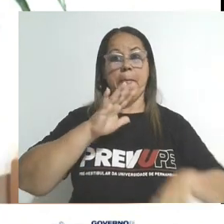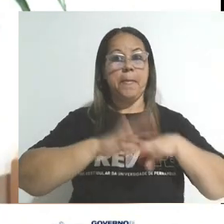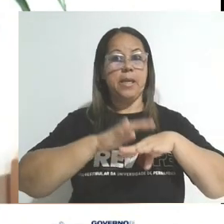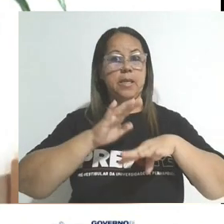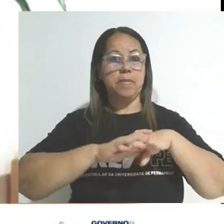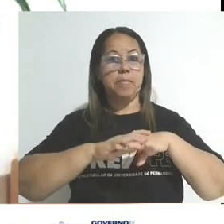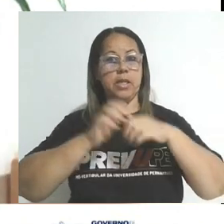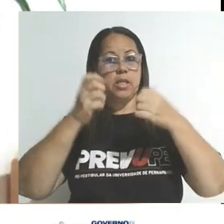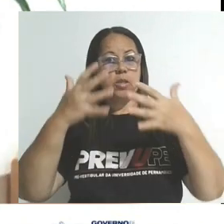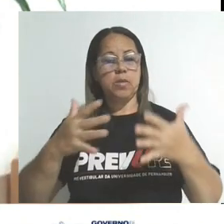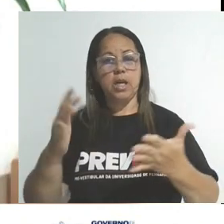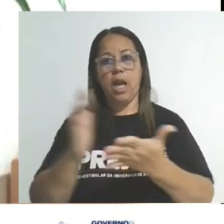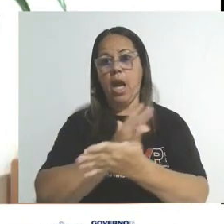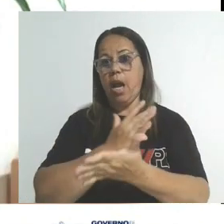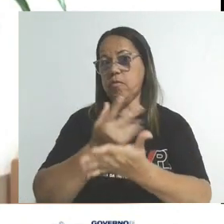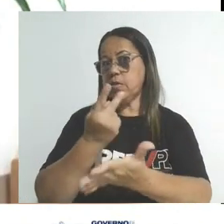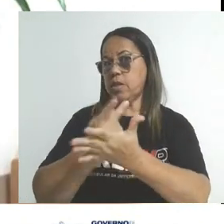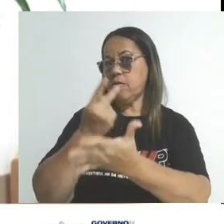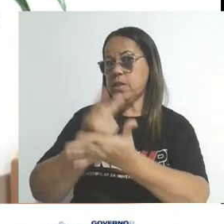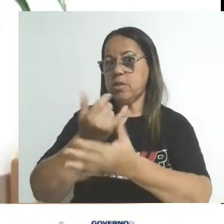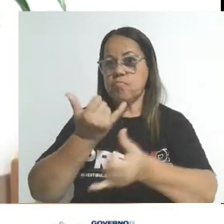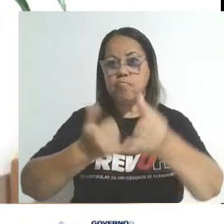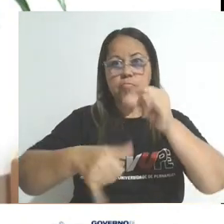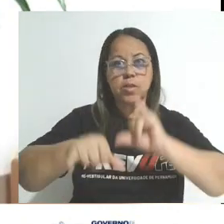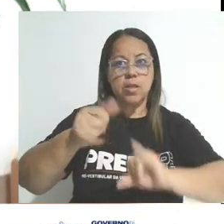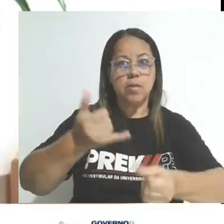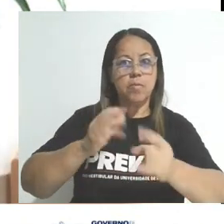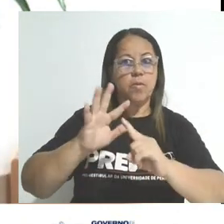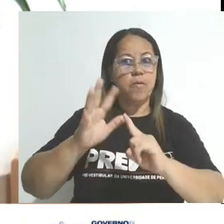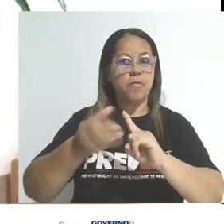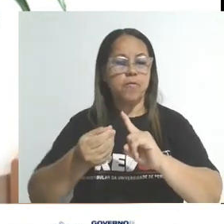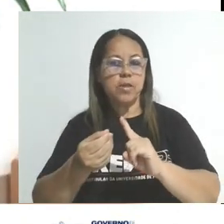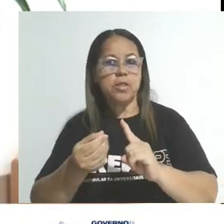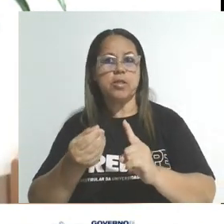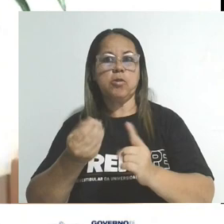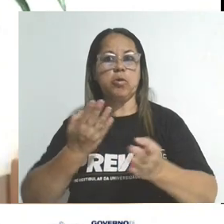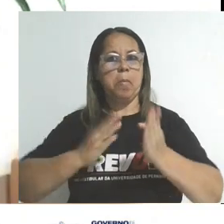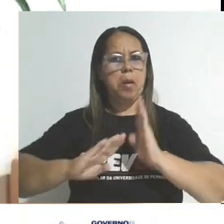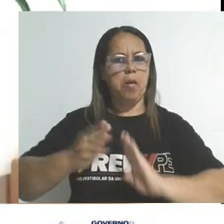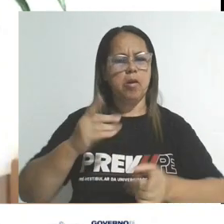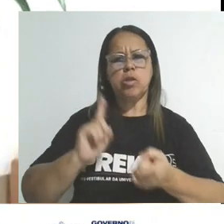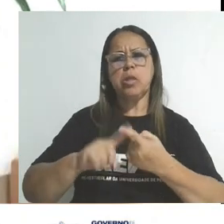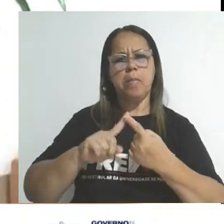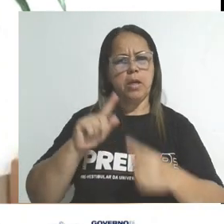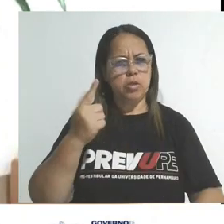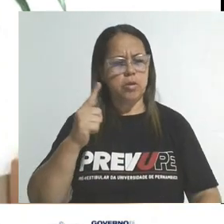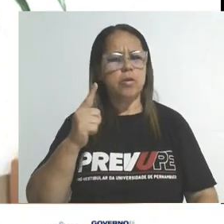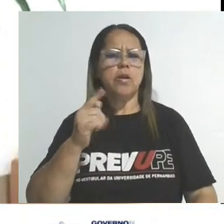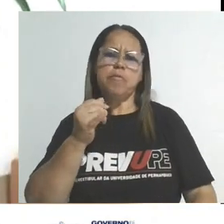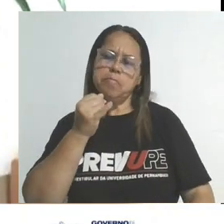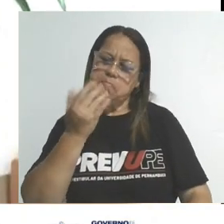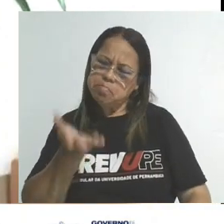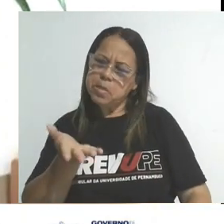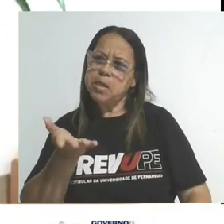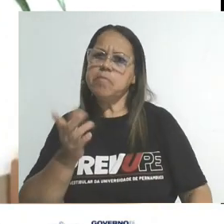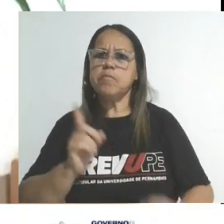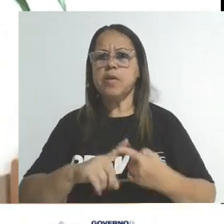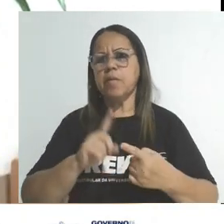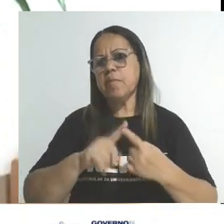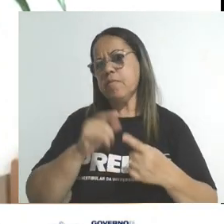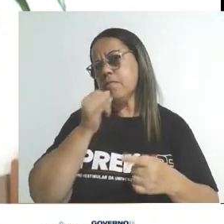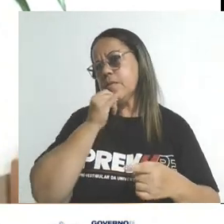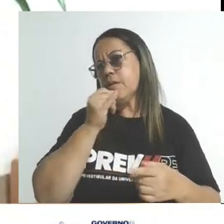matemática explica alguns fenômenos químicos, físicos, biológicos, até mesmo geográficos, por que não? A exemplo disso, o censo,